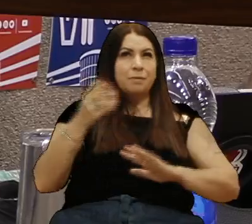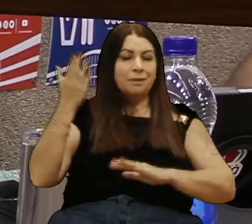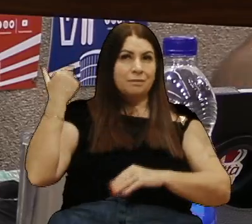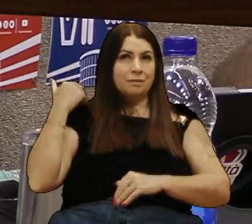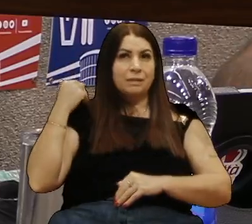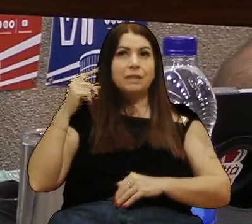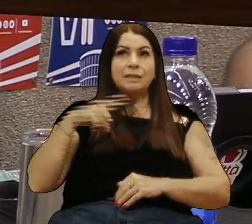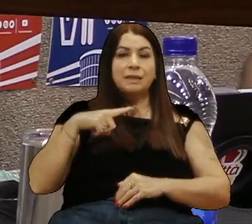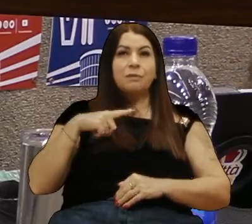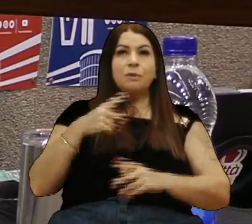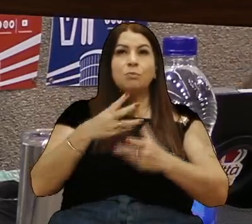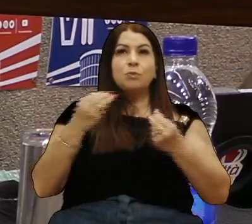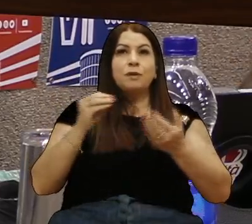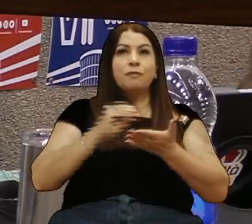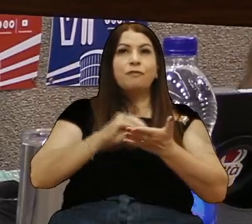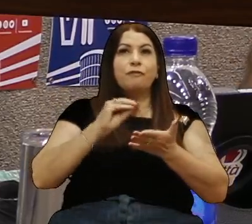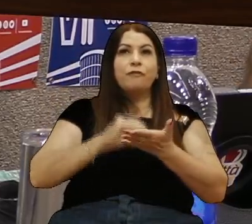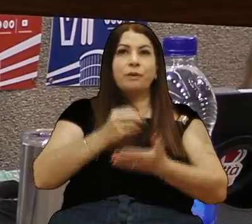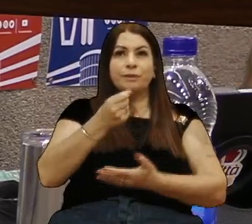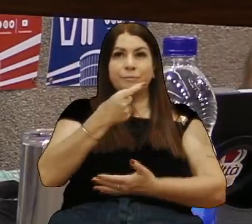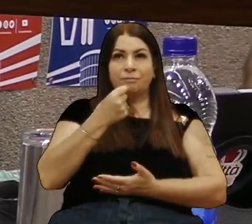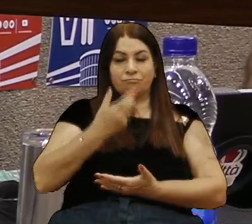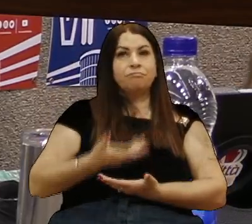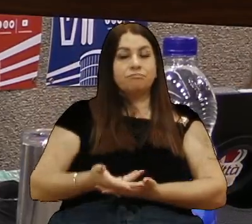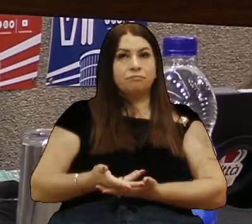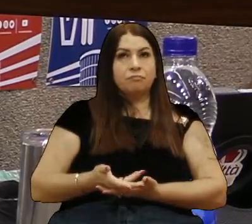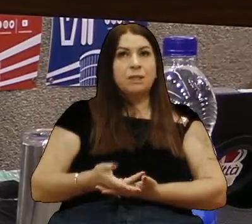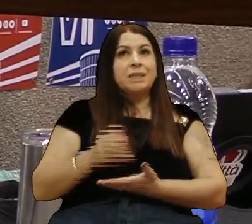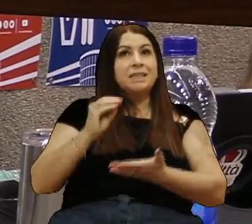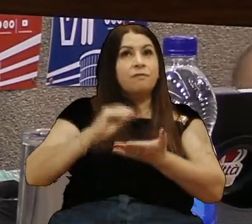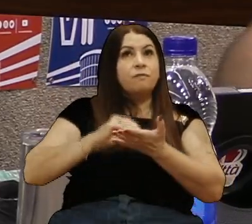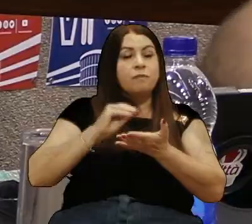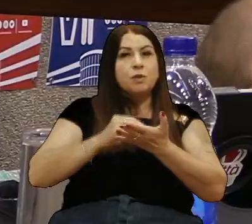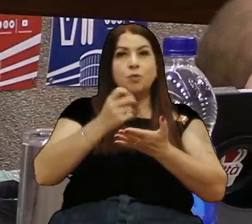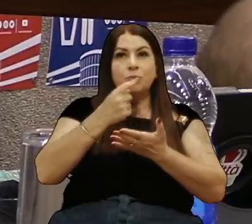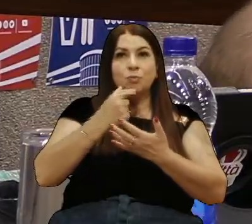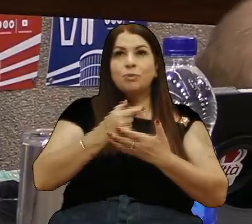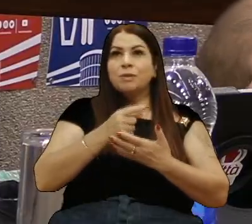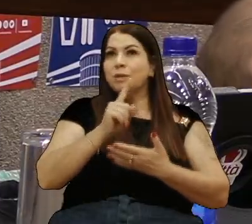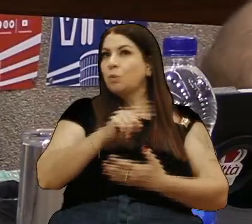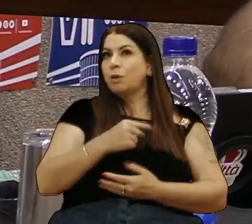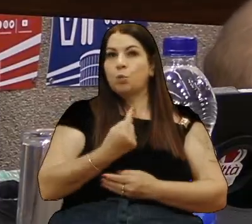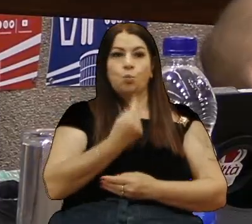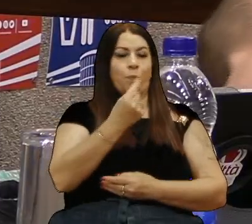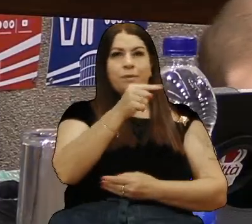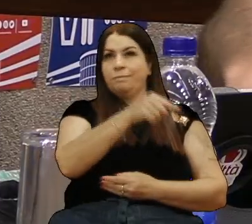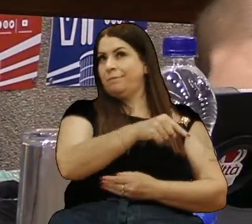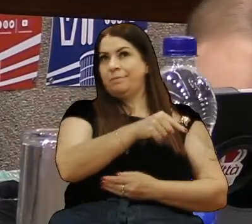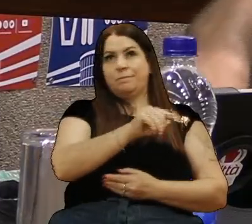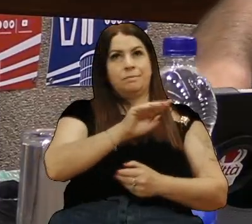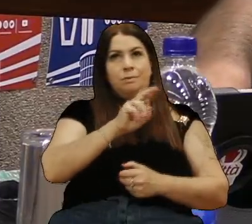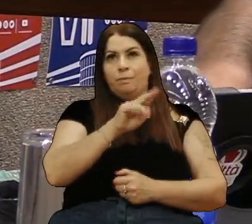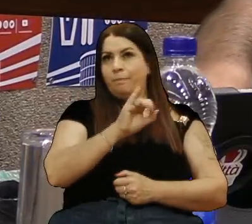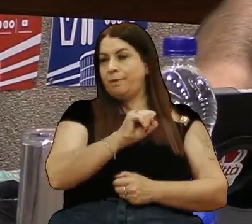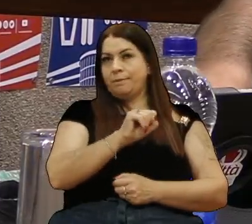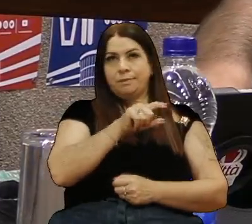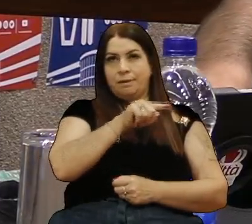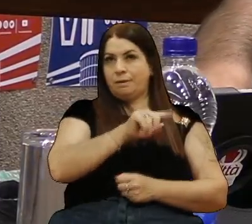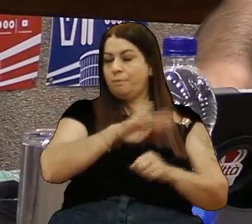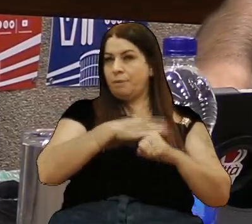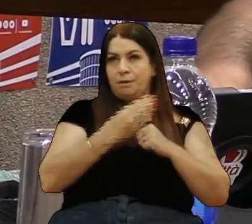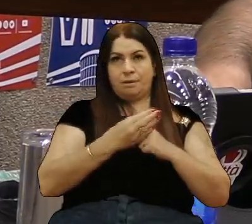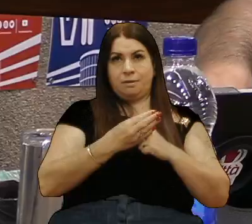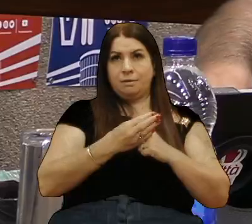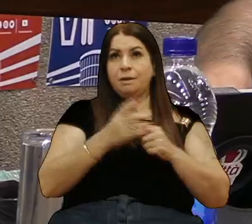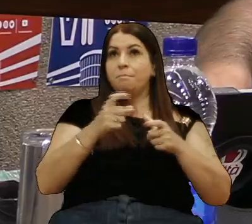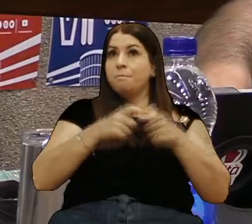e estavam com uma grande falta de medicamentos. E essa falta de medicamentos não é única e exclusiva daquela UBS do Serrano. De várias. Tem